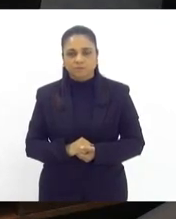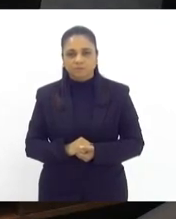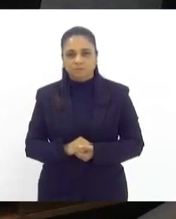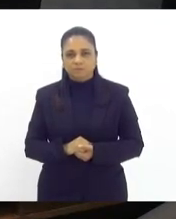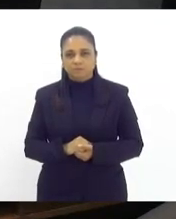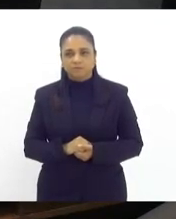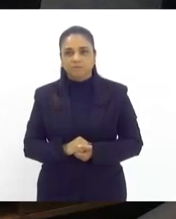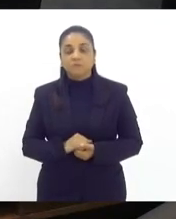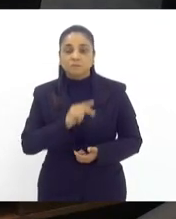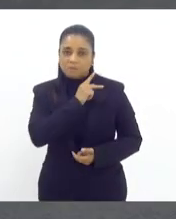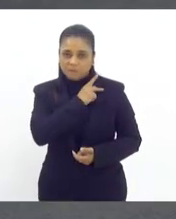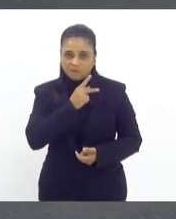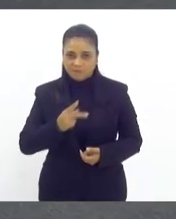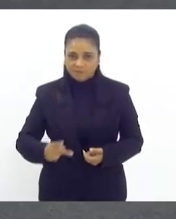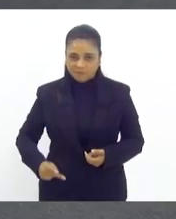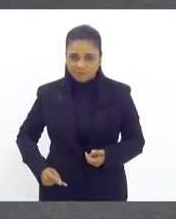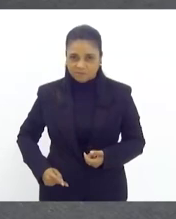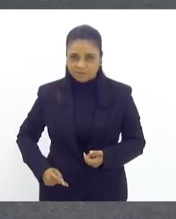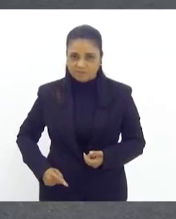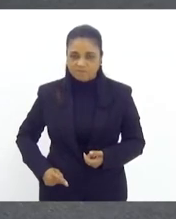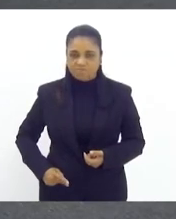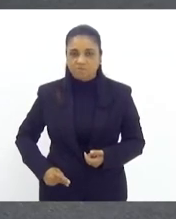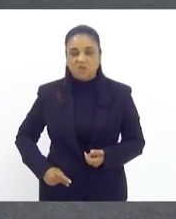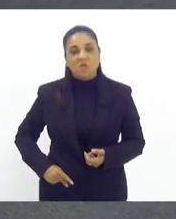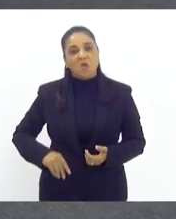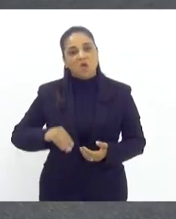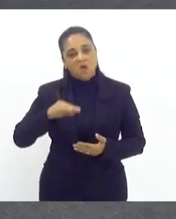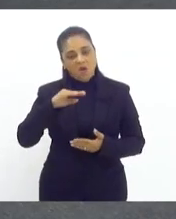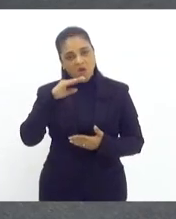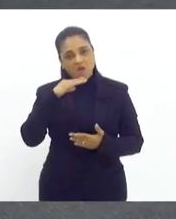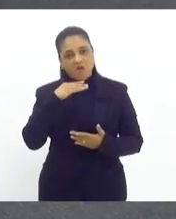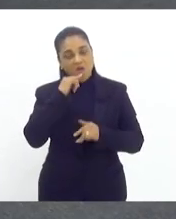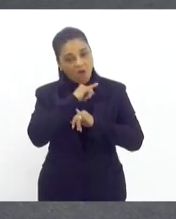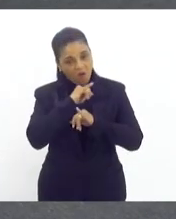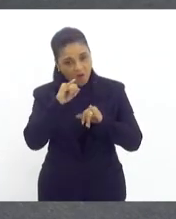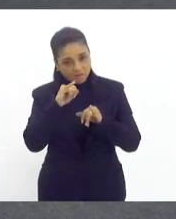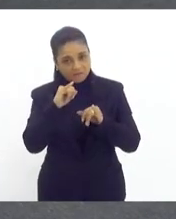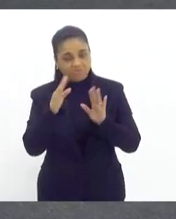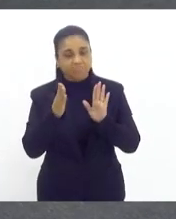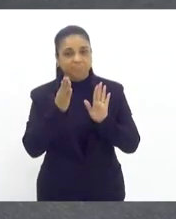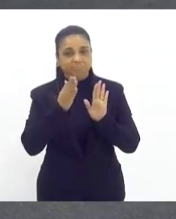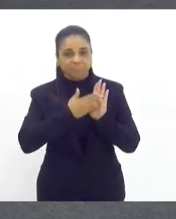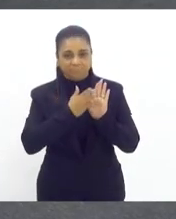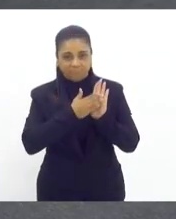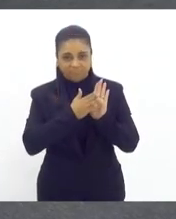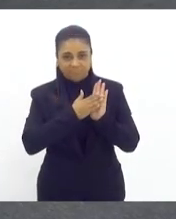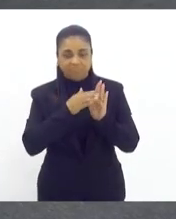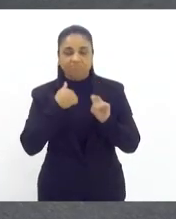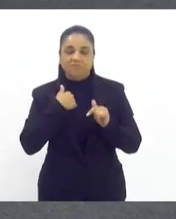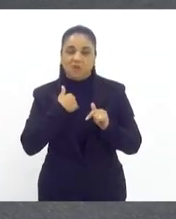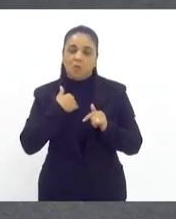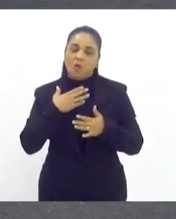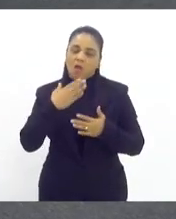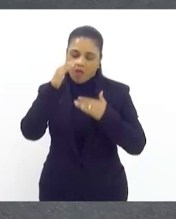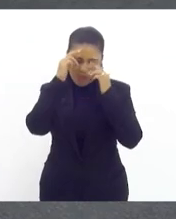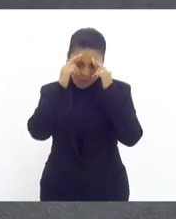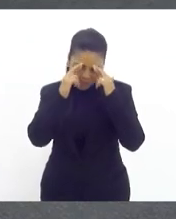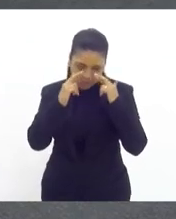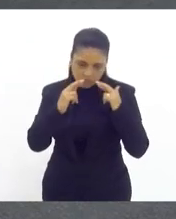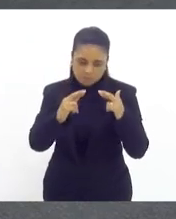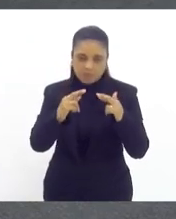Presidente eu quero confessar que eu tenho com todo respeito a deputada indiarmelau eu tenho